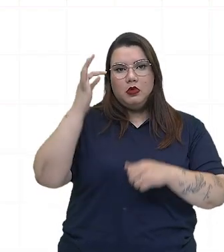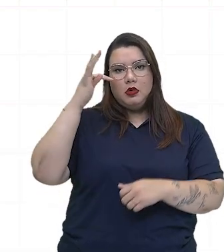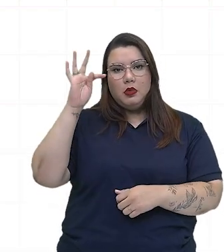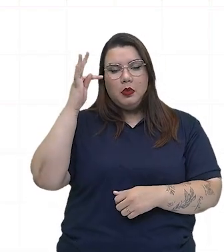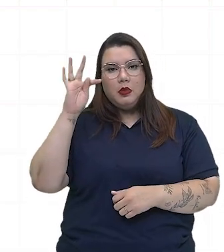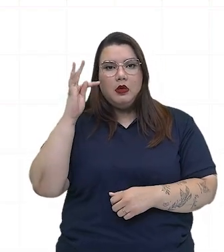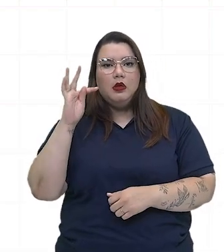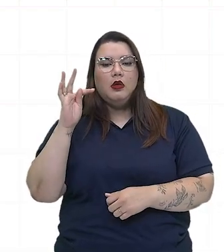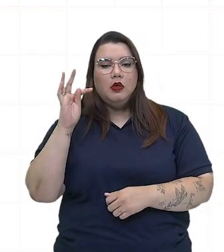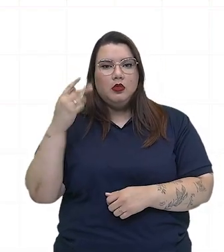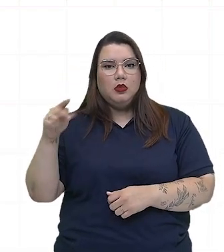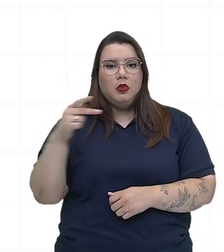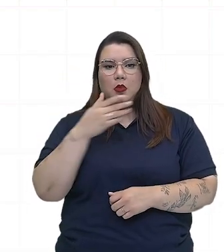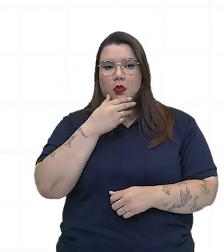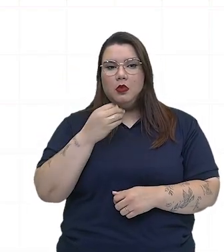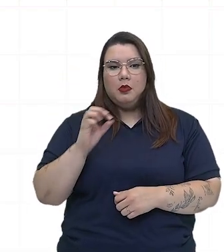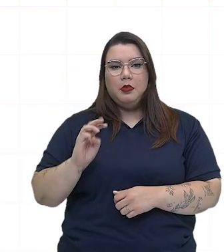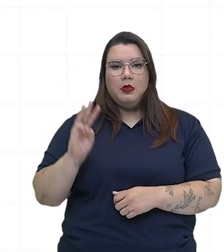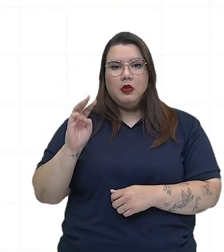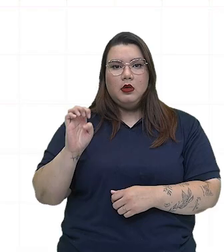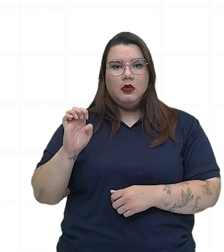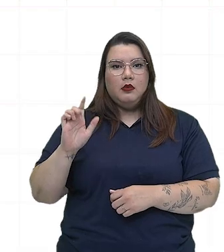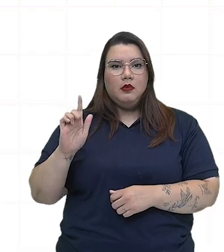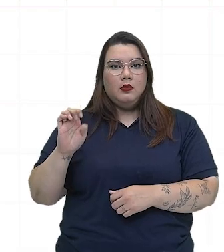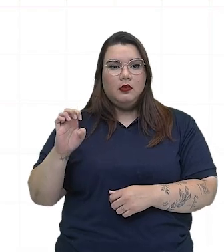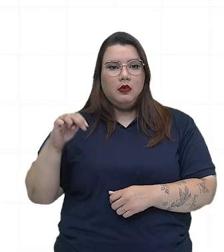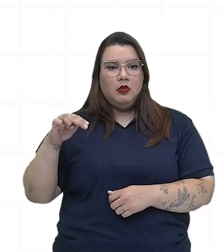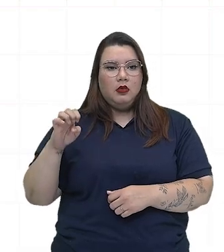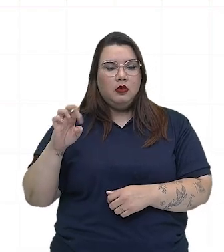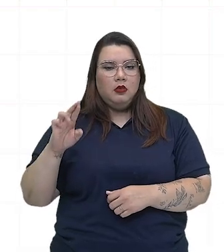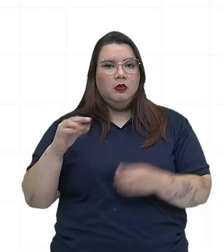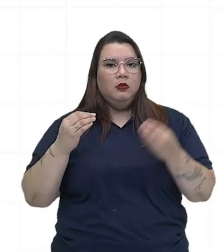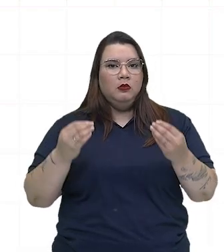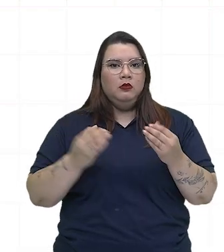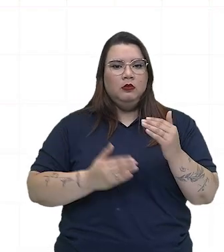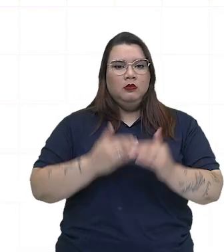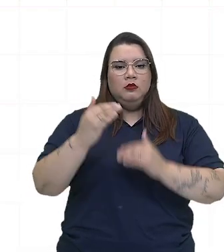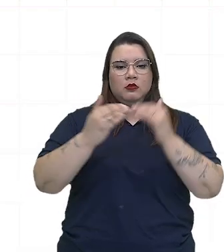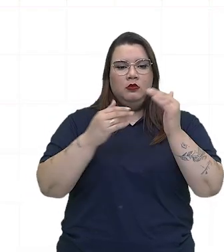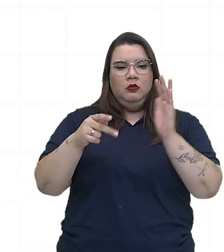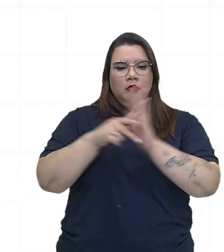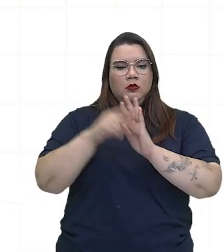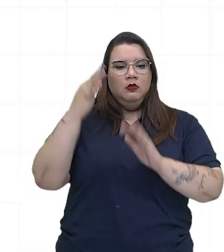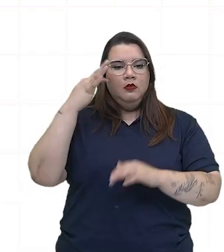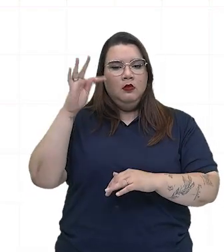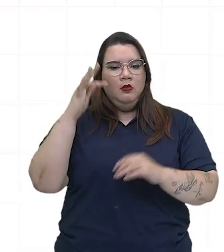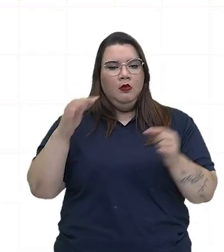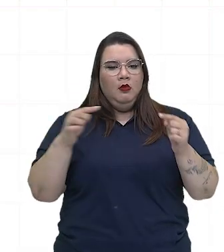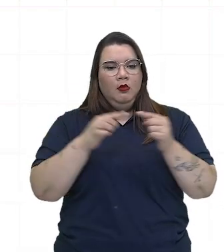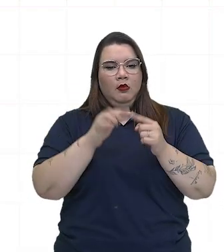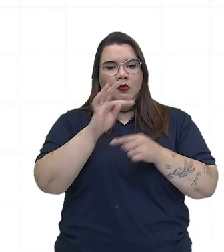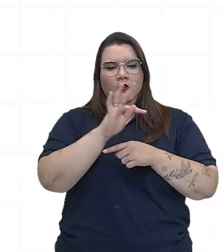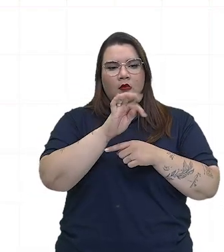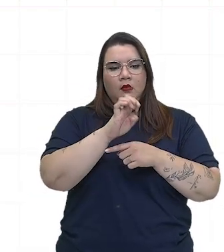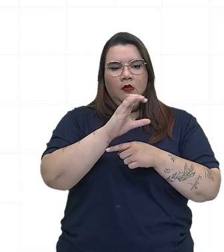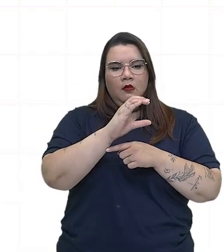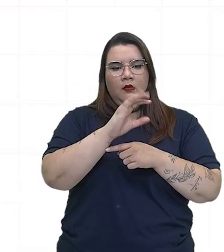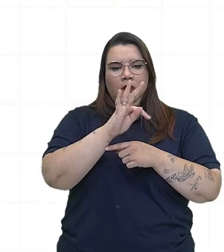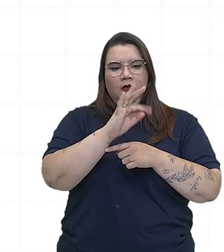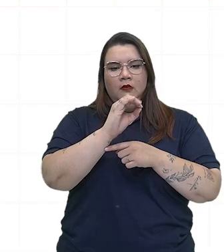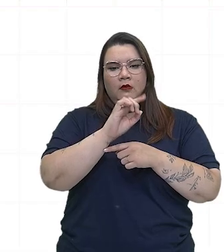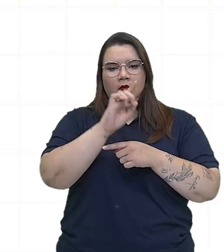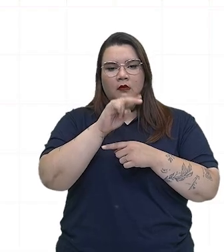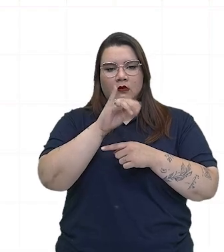teoria de Wegener, para o desenvolvimento da teoria da tectônica de placas, né? Então,